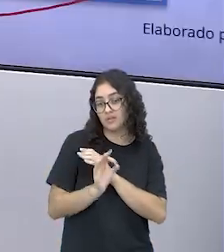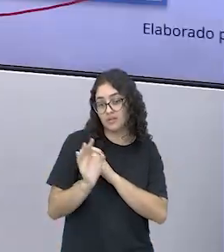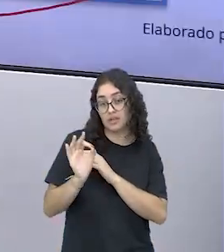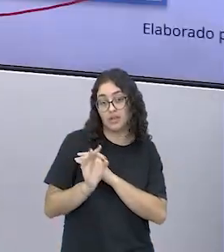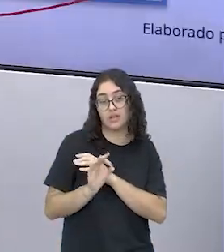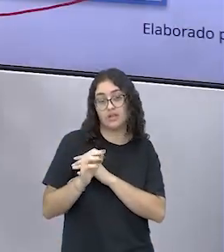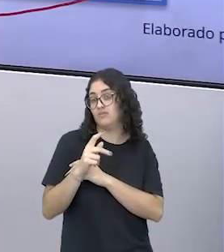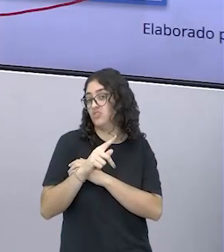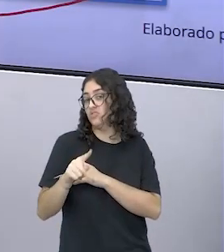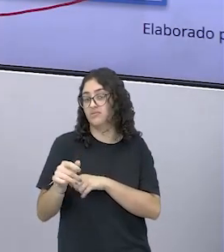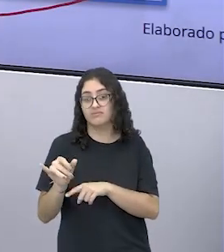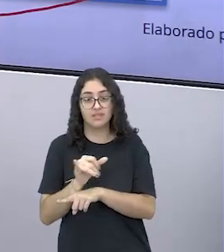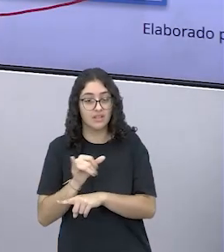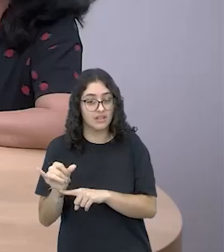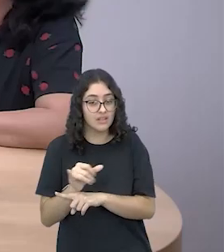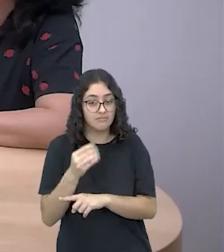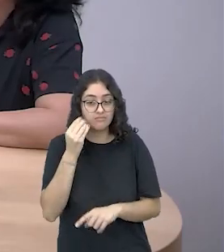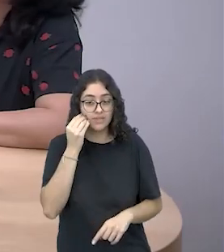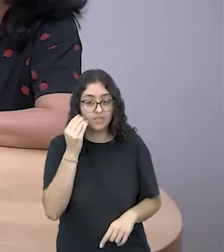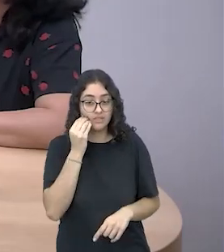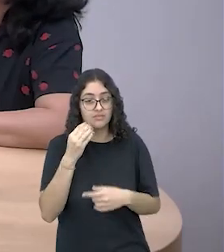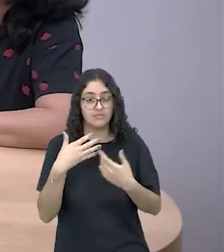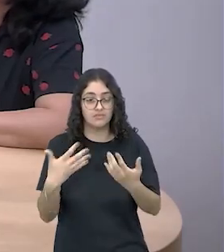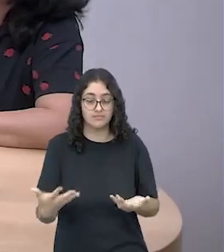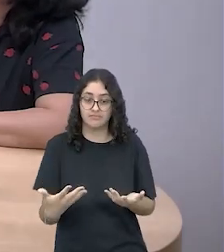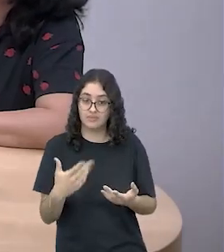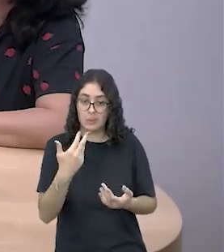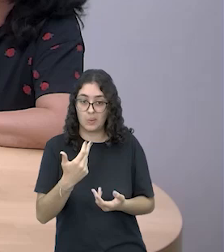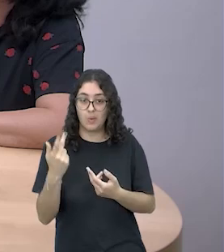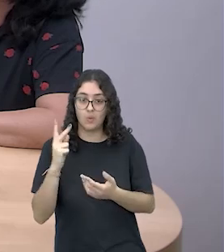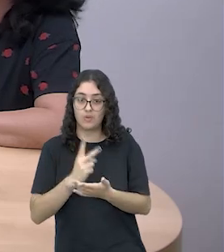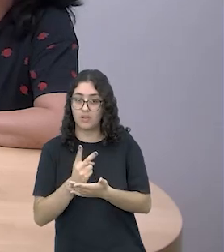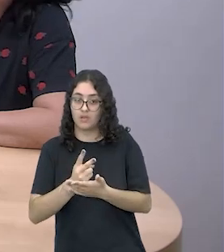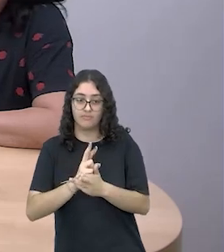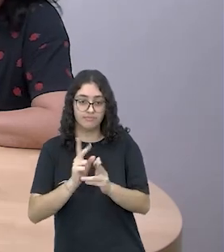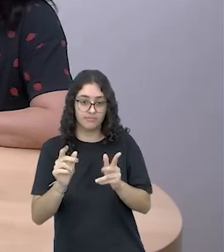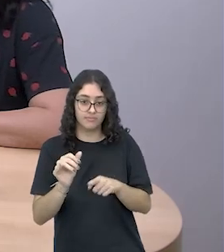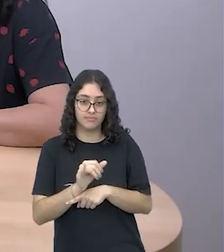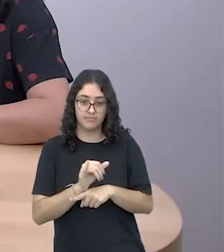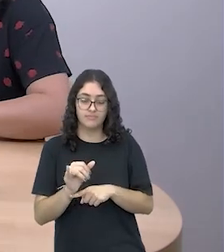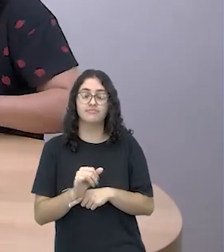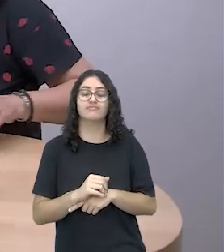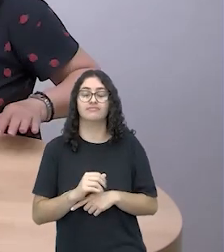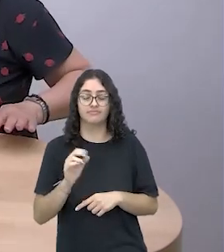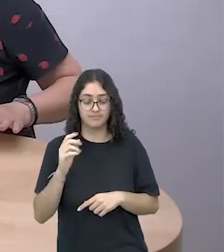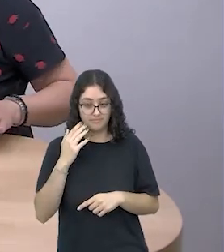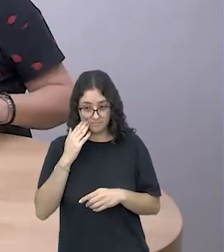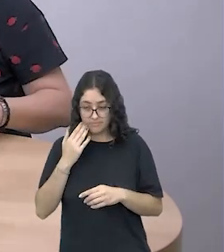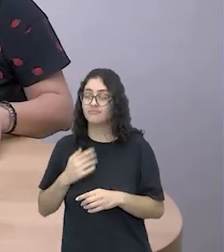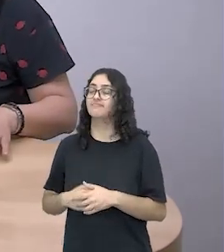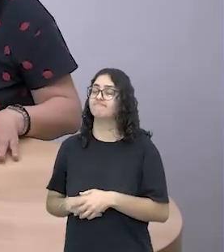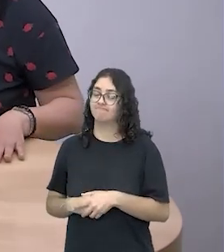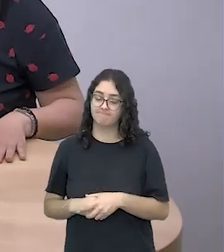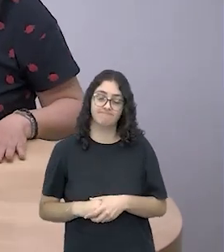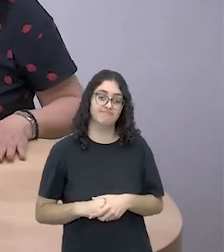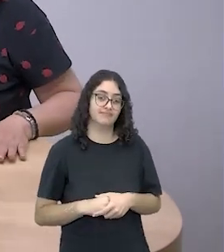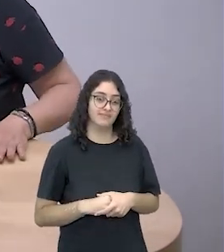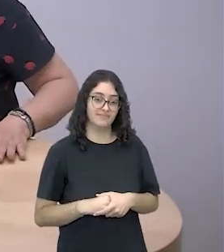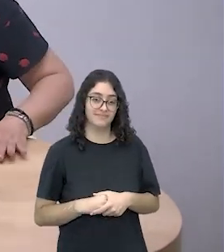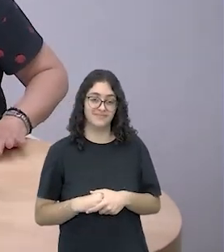que buscar outras estratégias. Não a mesma estratégia que ele já utilizou. Uhum. Entendeu? A pessoa, se eu sento aqui, caio,